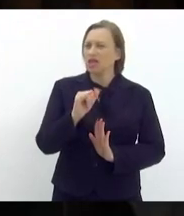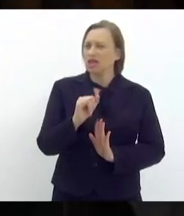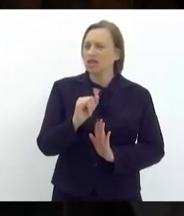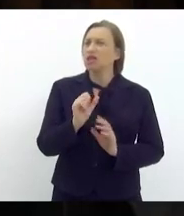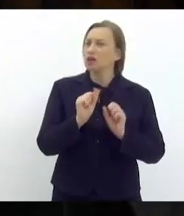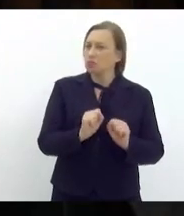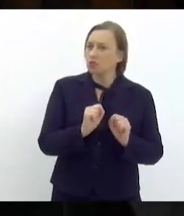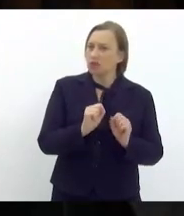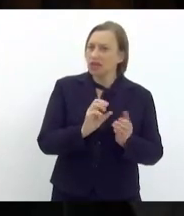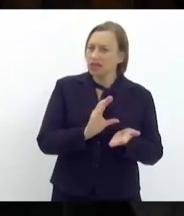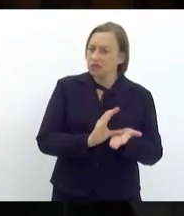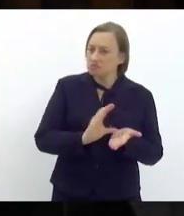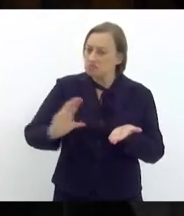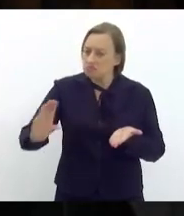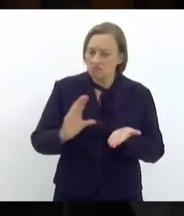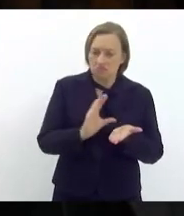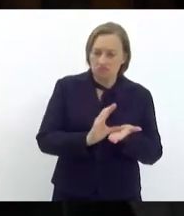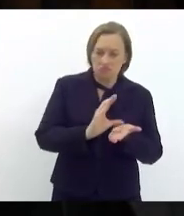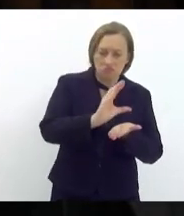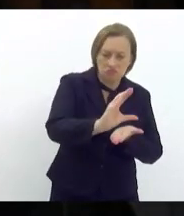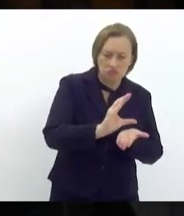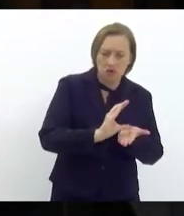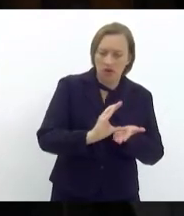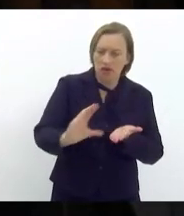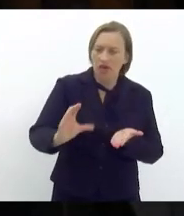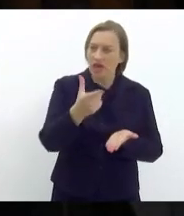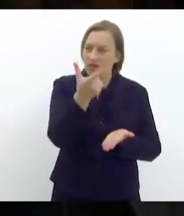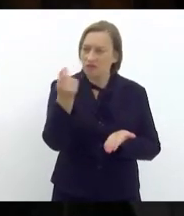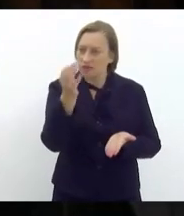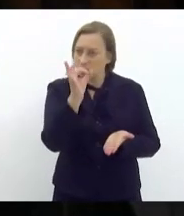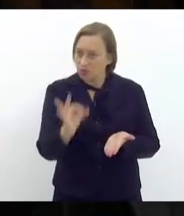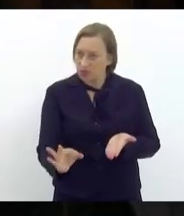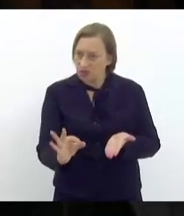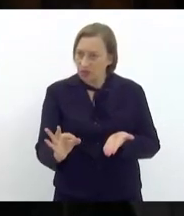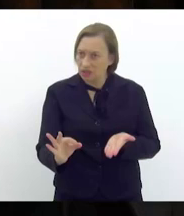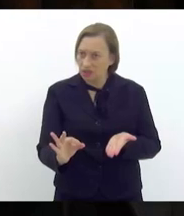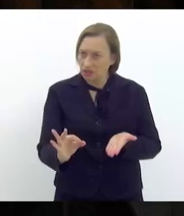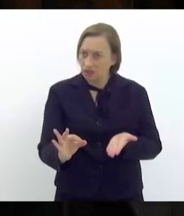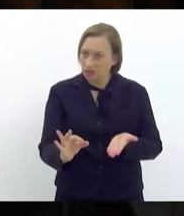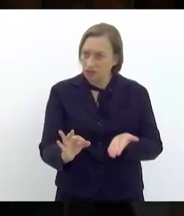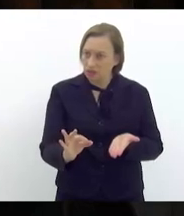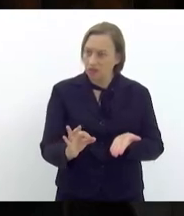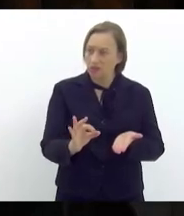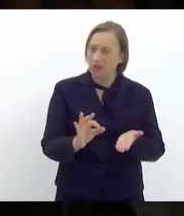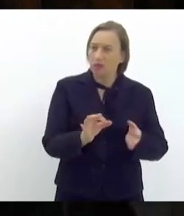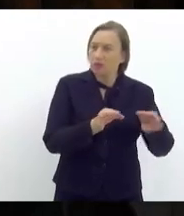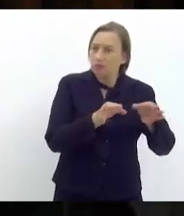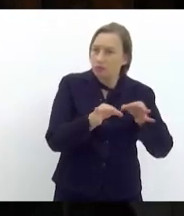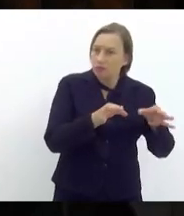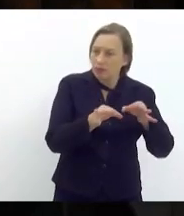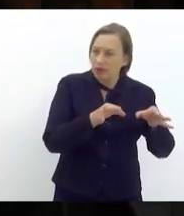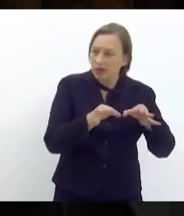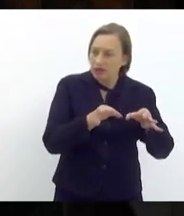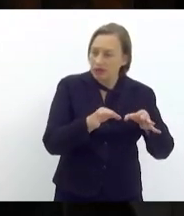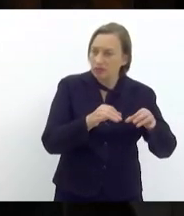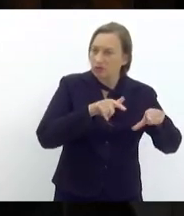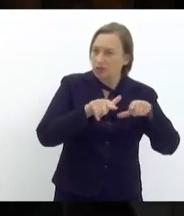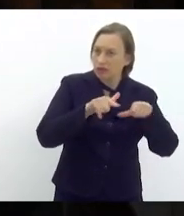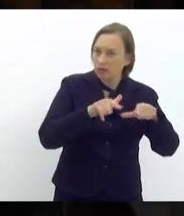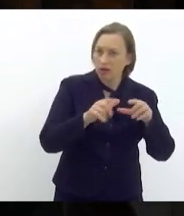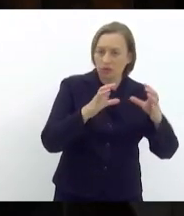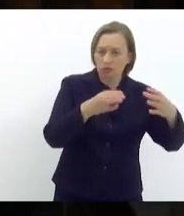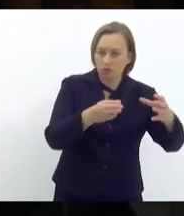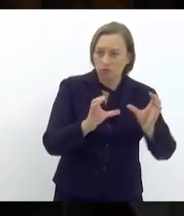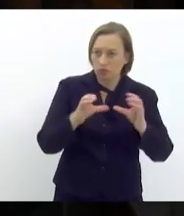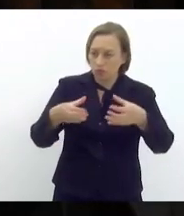remanejá-lo em 20% por programa de trabalho aí o orçamento seria